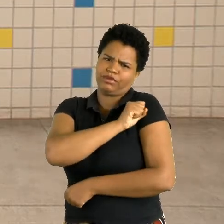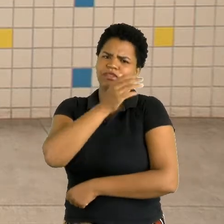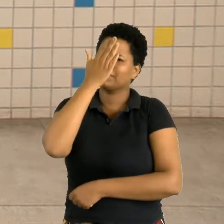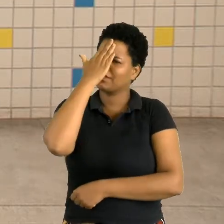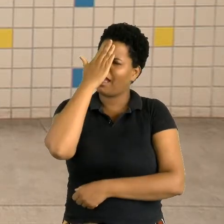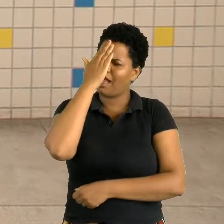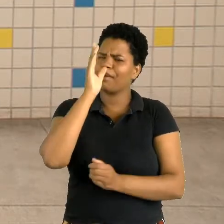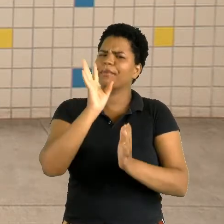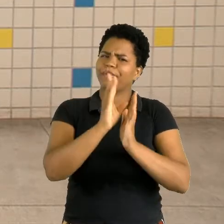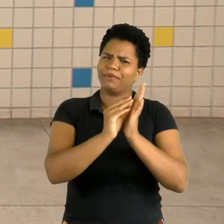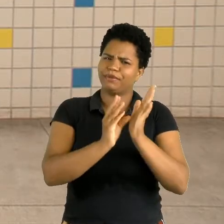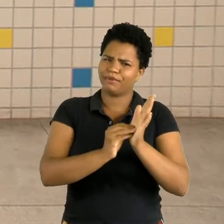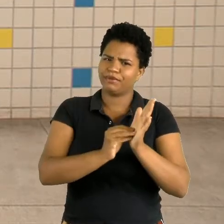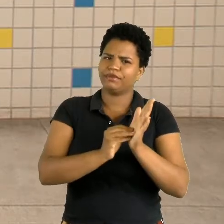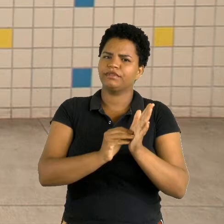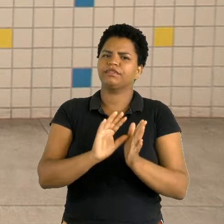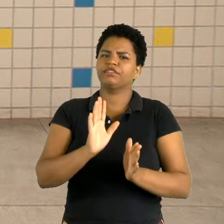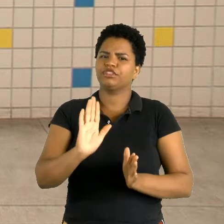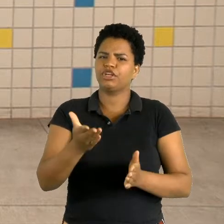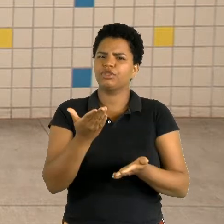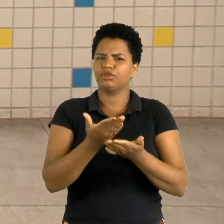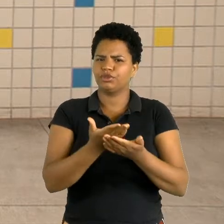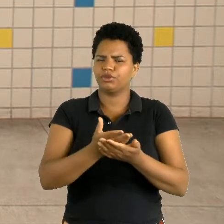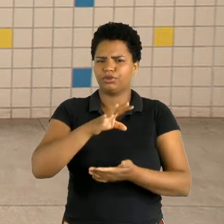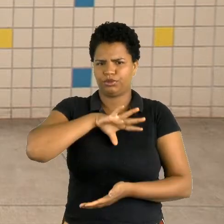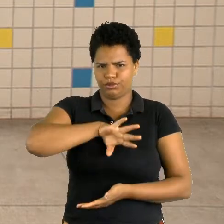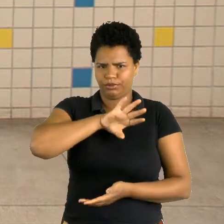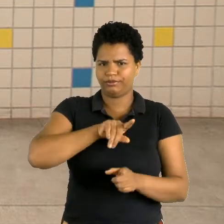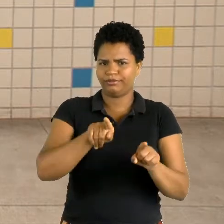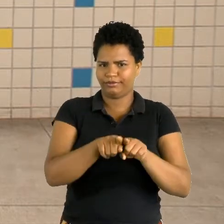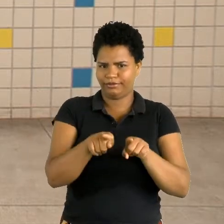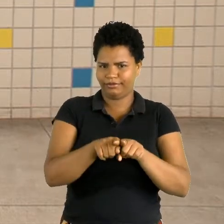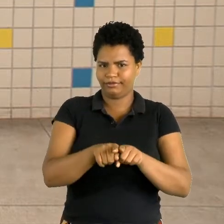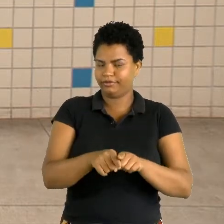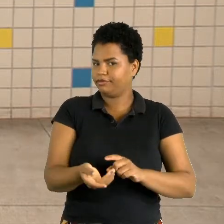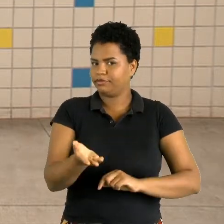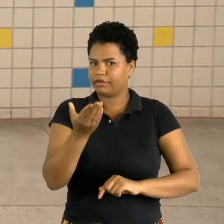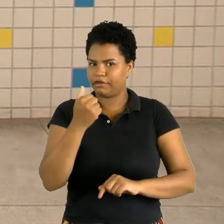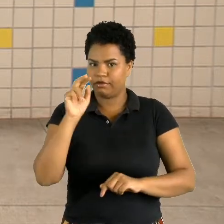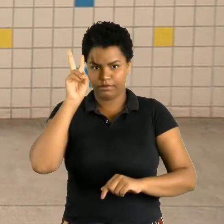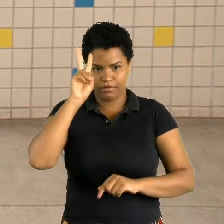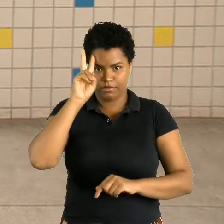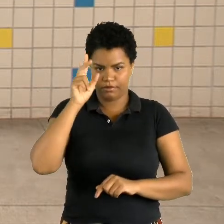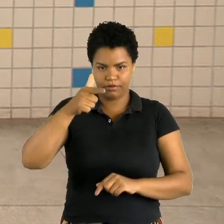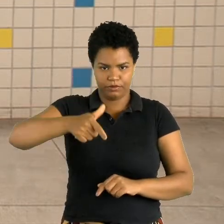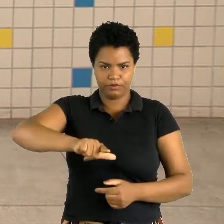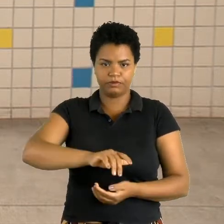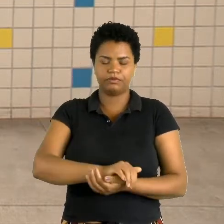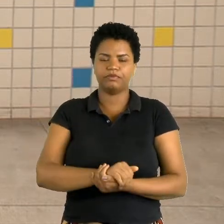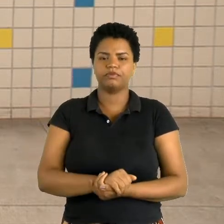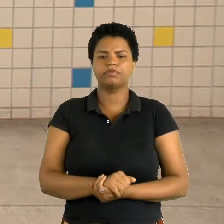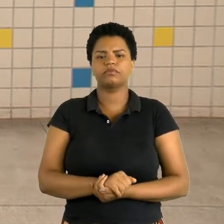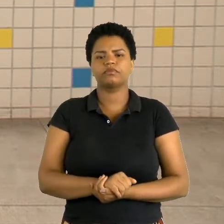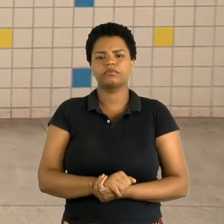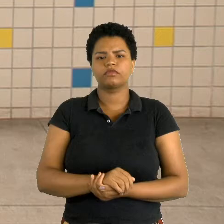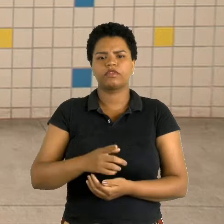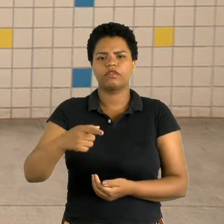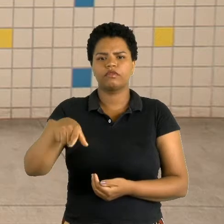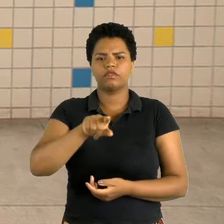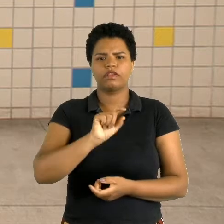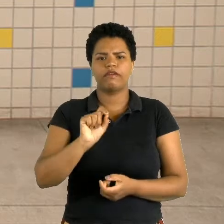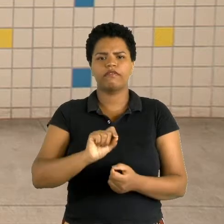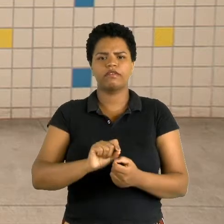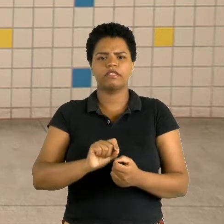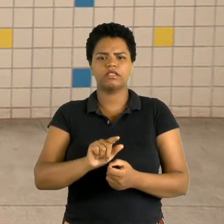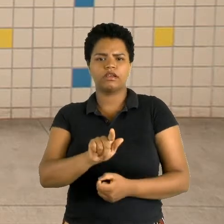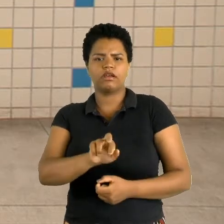conteúdo, provavelmente já tenha estudado na língua portuguesa. Então vamos aqui, dar uma relembrada. Quando você vai fazer o grau comparativo,